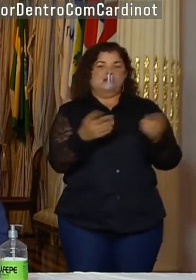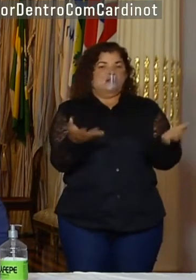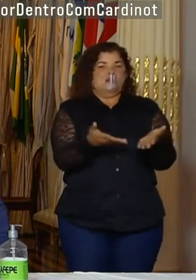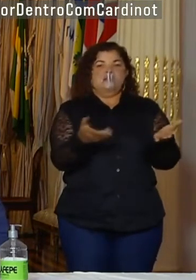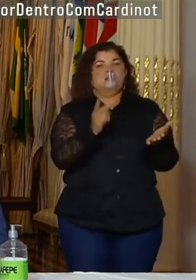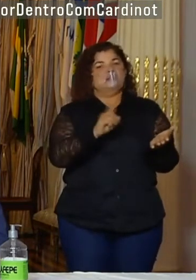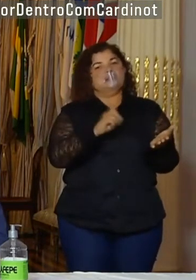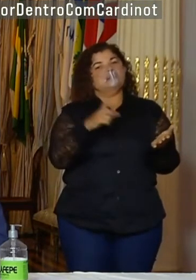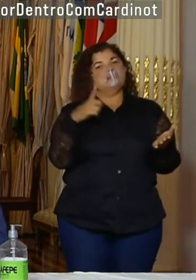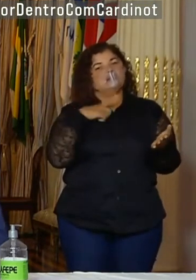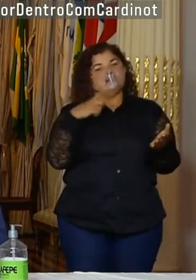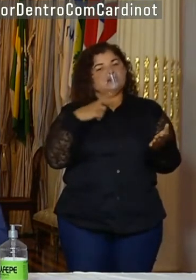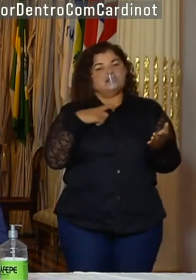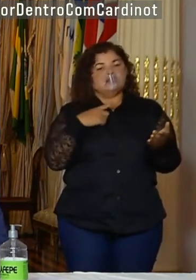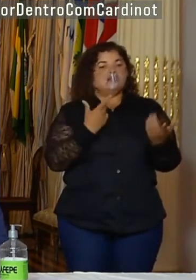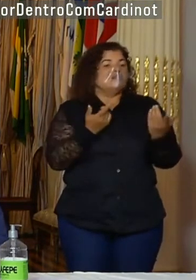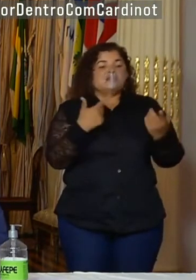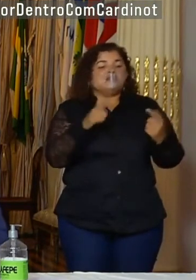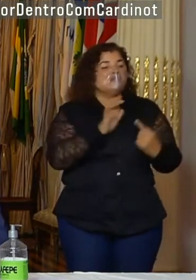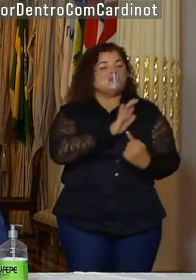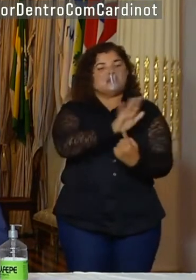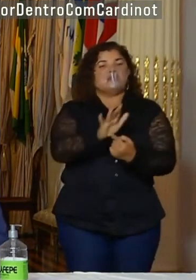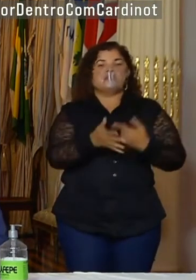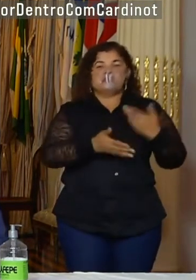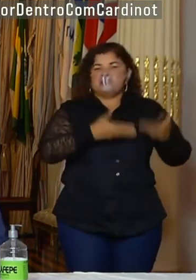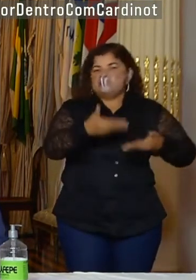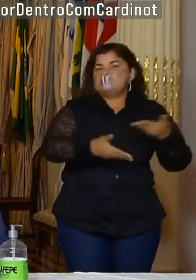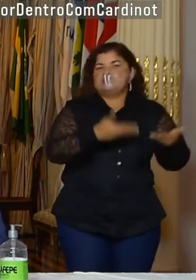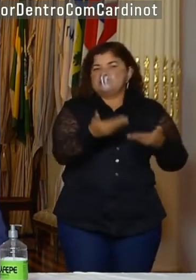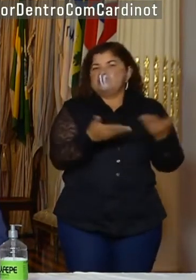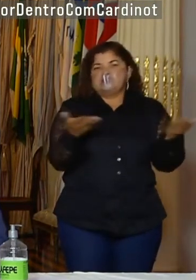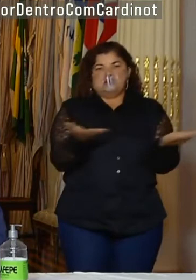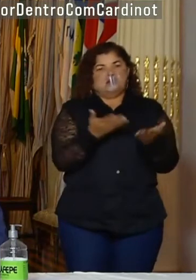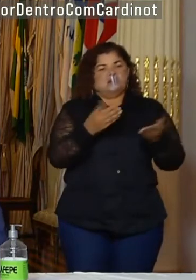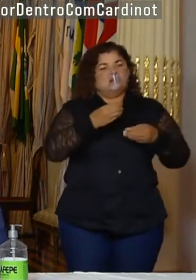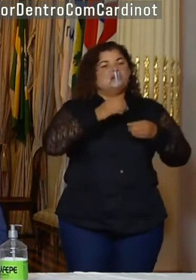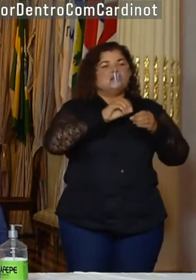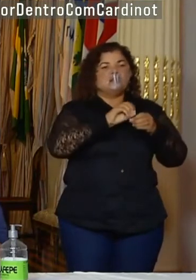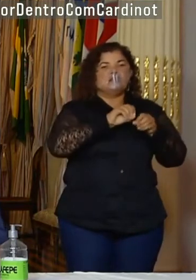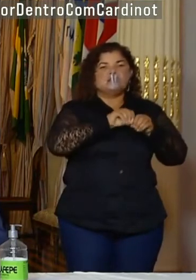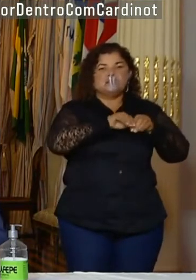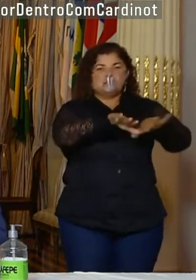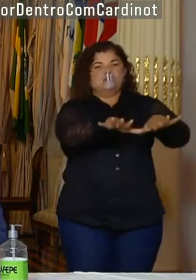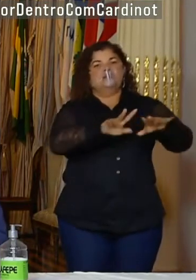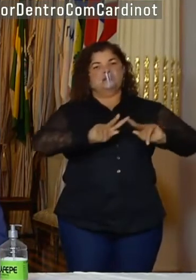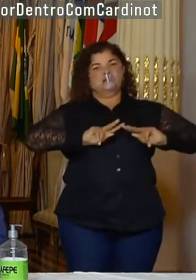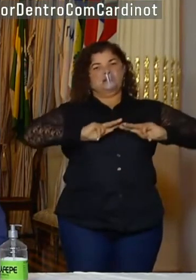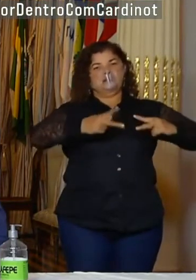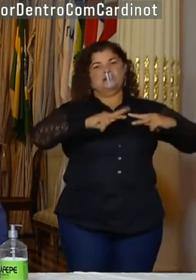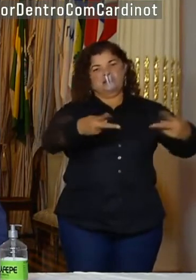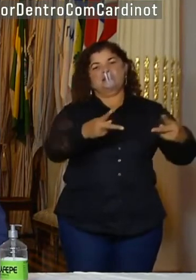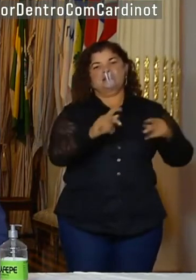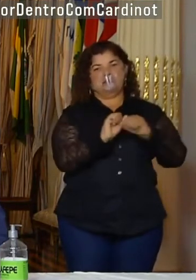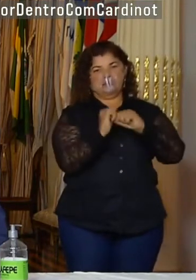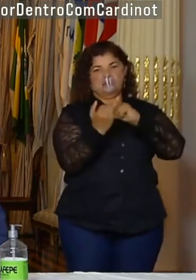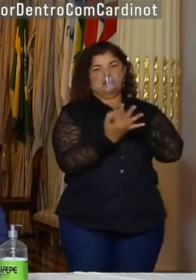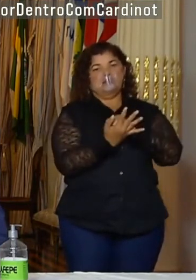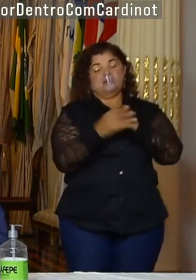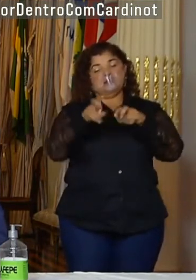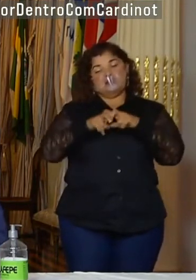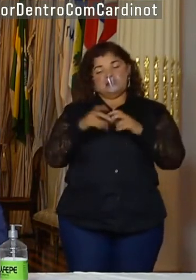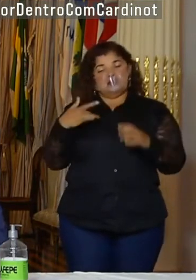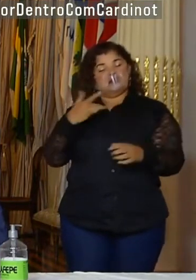casos que não estão mais em atividade, né, fazendo a transmissão, que é aquilo que mais preocupa do ponto de vista do sistema de